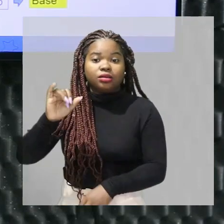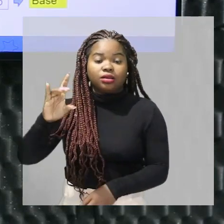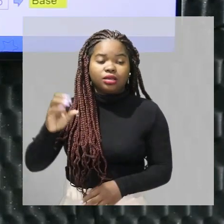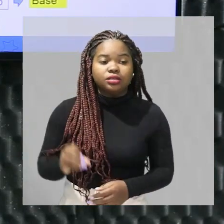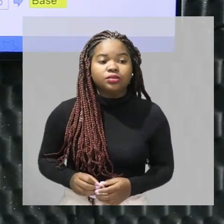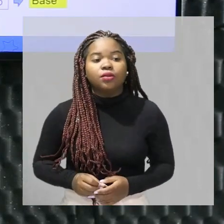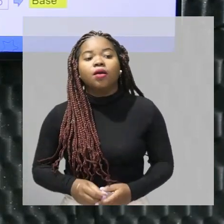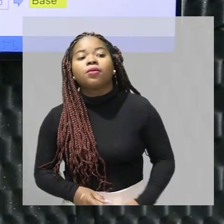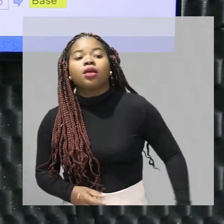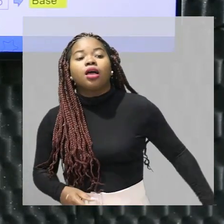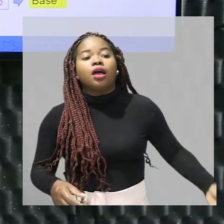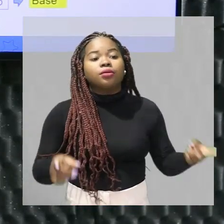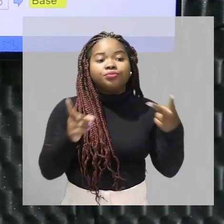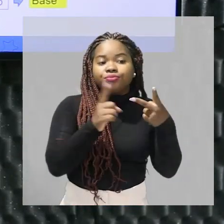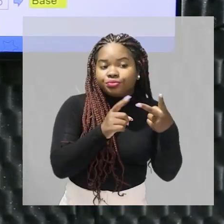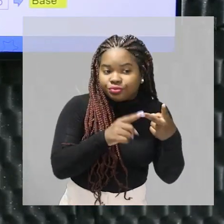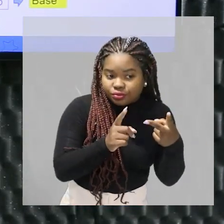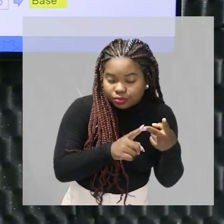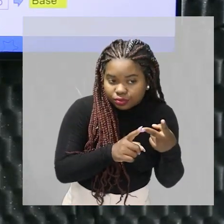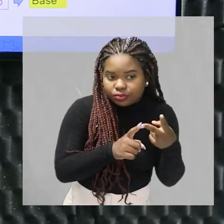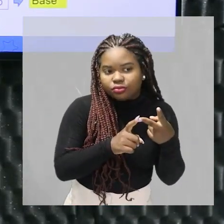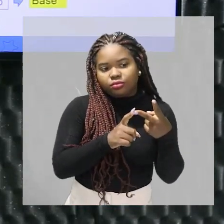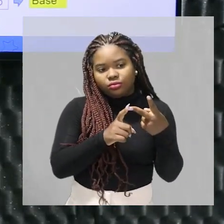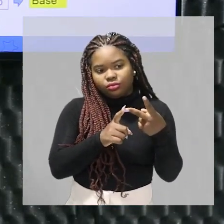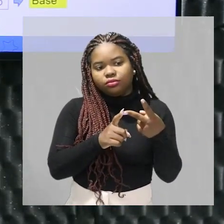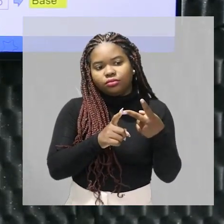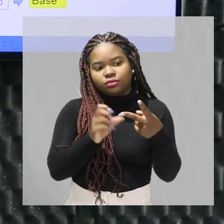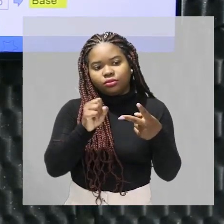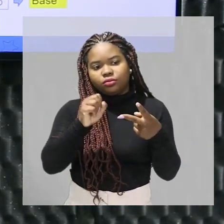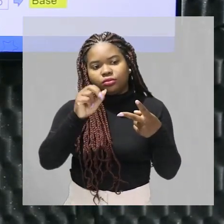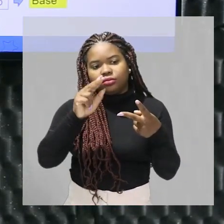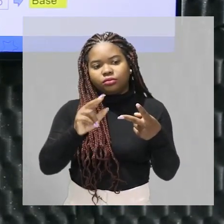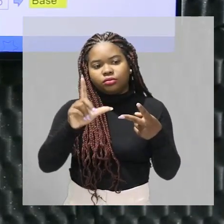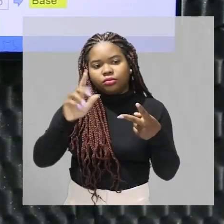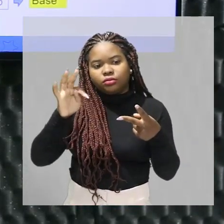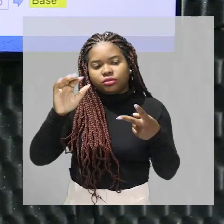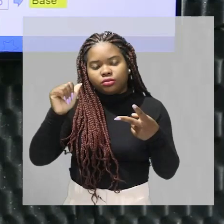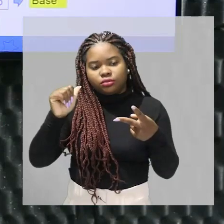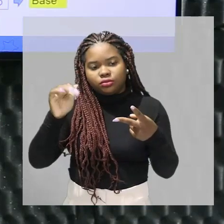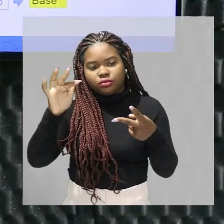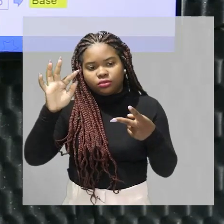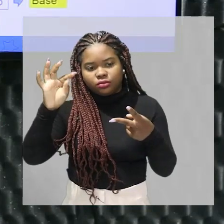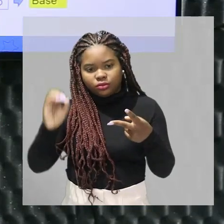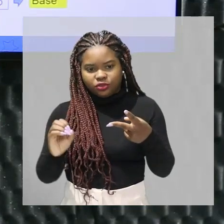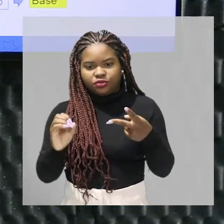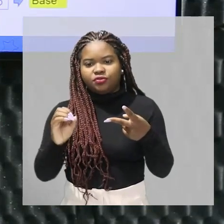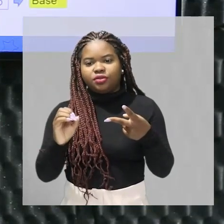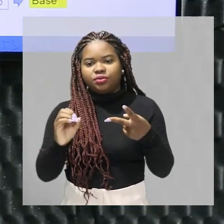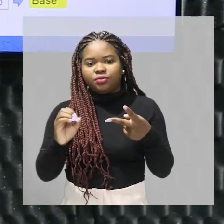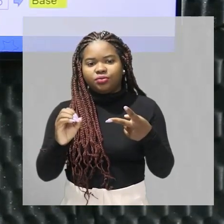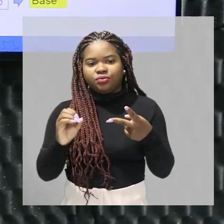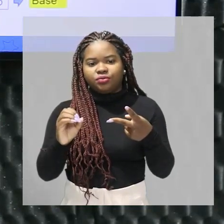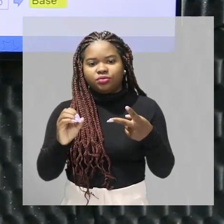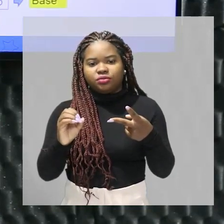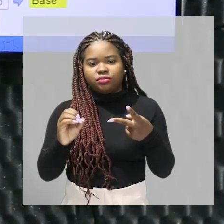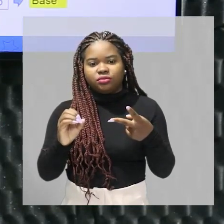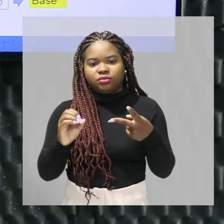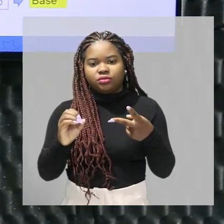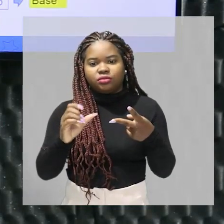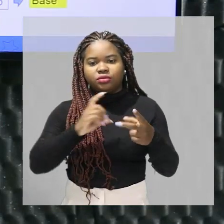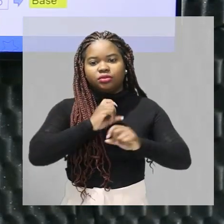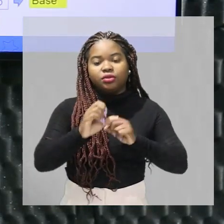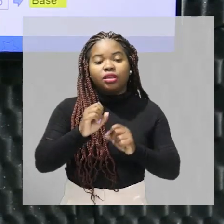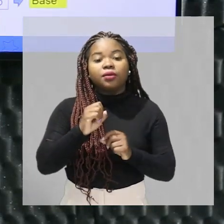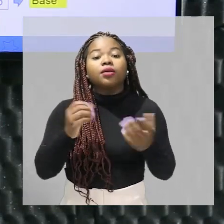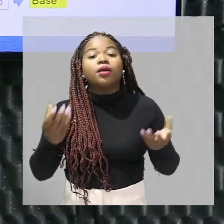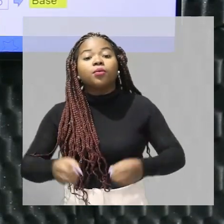ferroso, ele provém de uma reação de neutralização. Turminha, reação de neutralização, ácido-base,